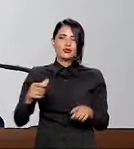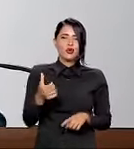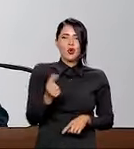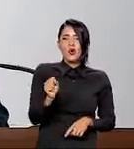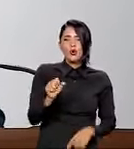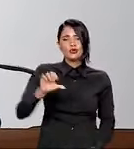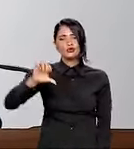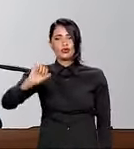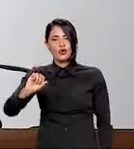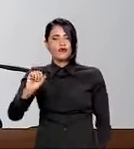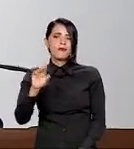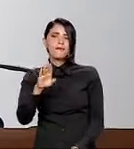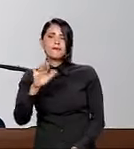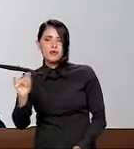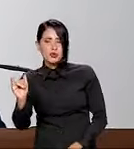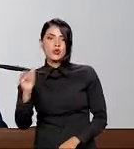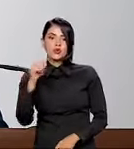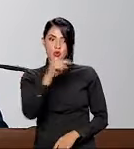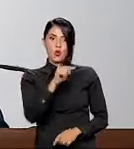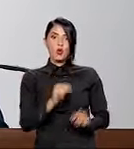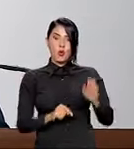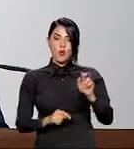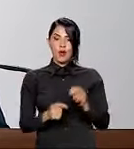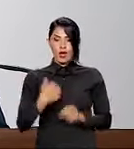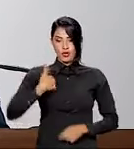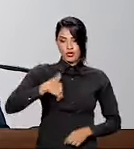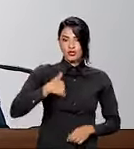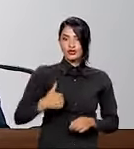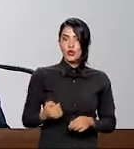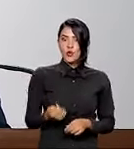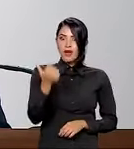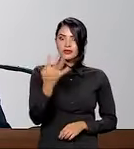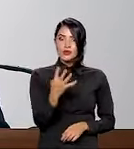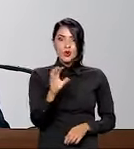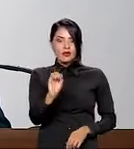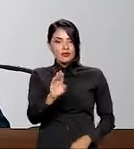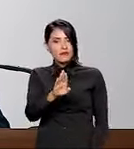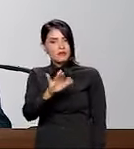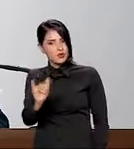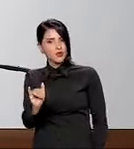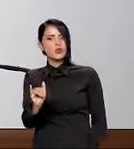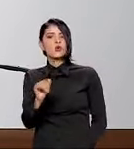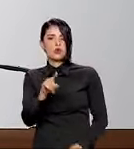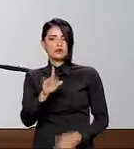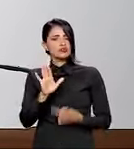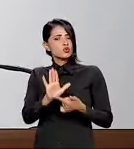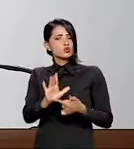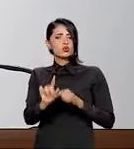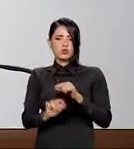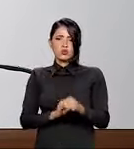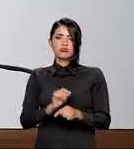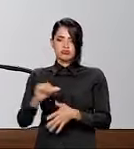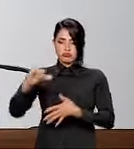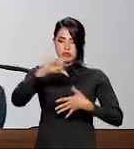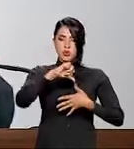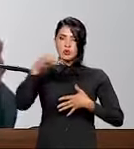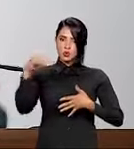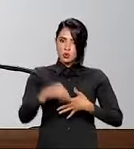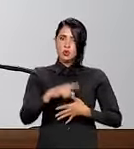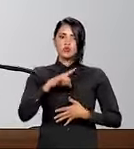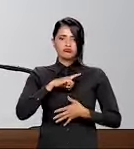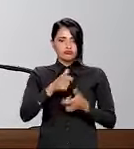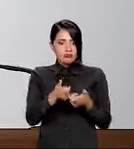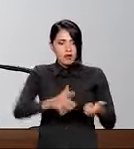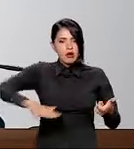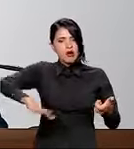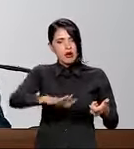bilhões. Com a Argentina, a gente chegou a quase 40 bilhões. Numa demonstração de que na América do Sul tem um